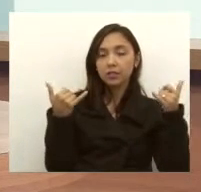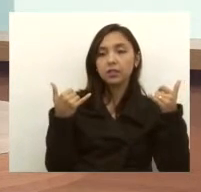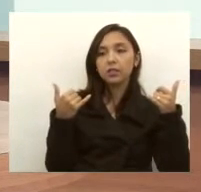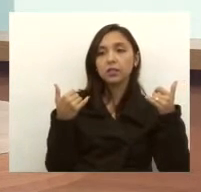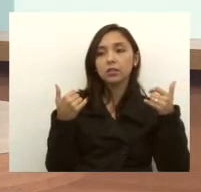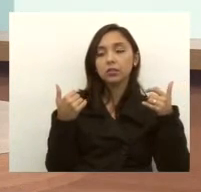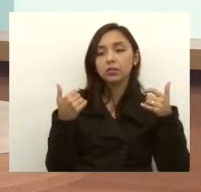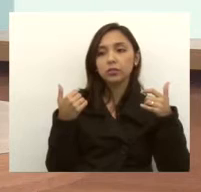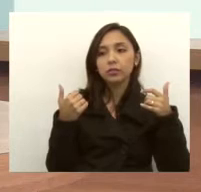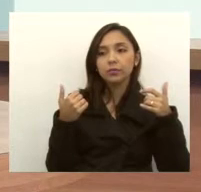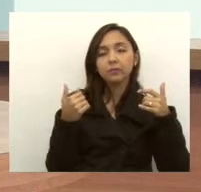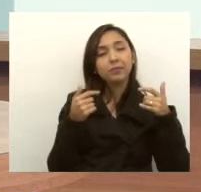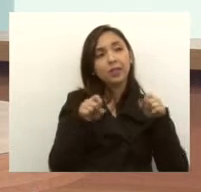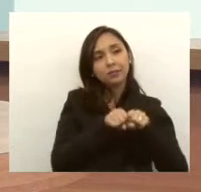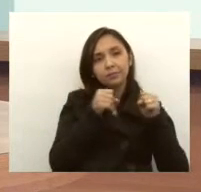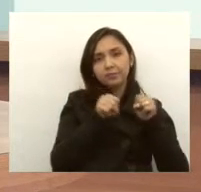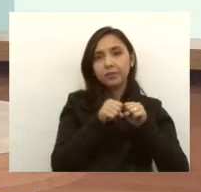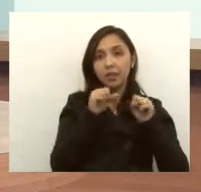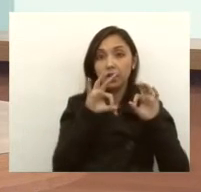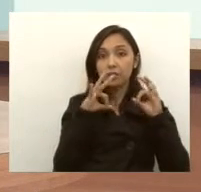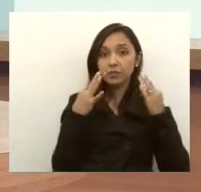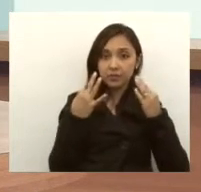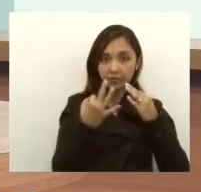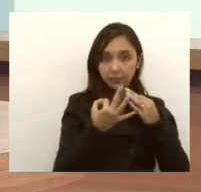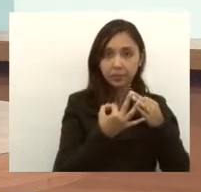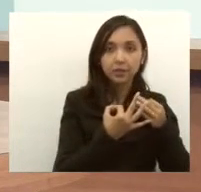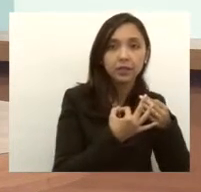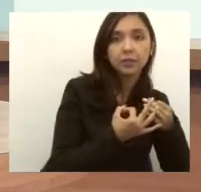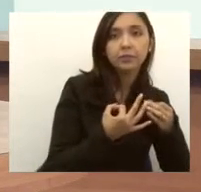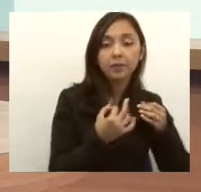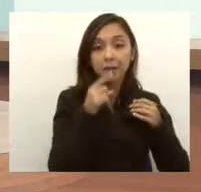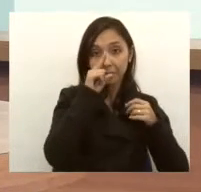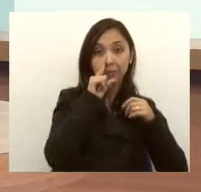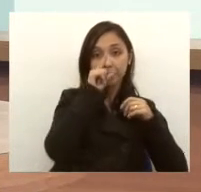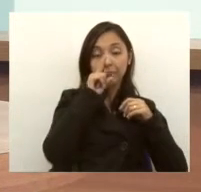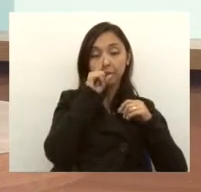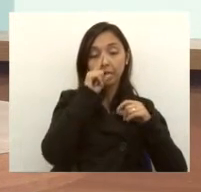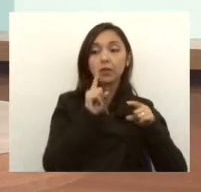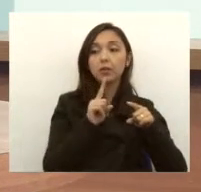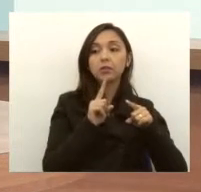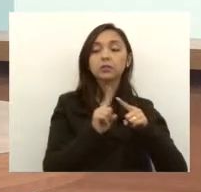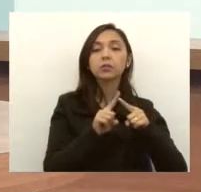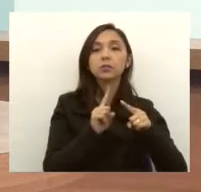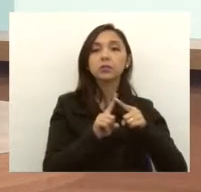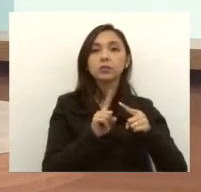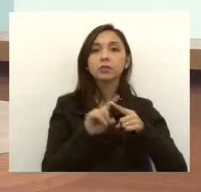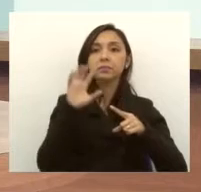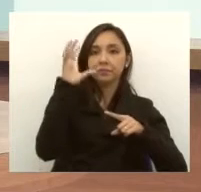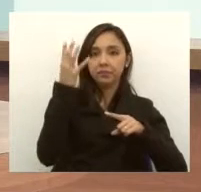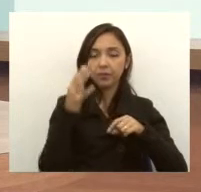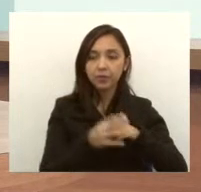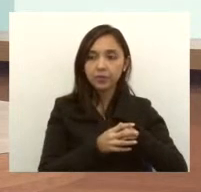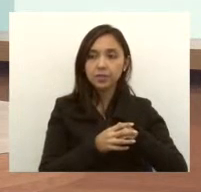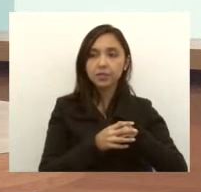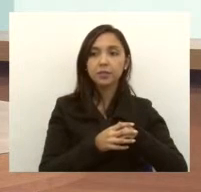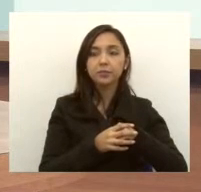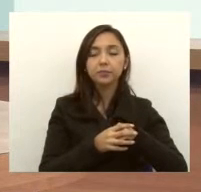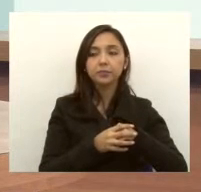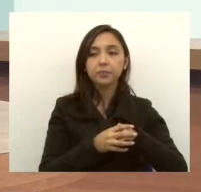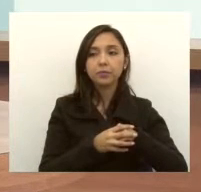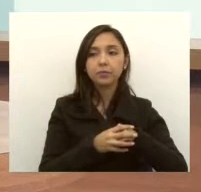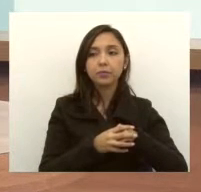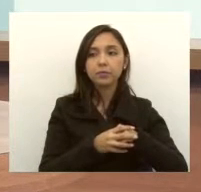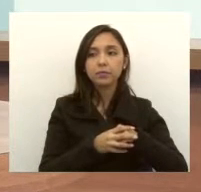causa danos às famílias é muito perigosa. O que aconteceu, senhor presidente? Sensivelmente,